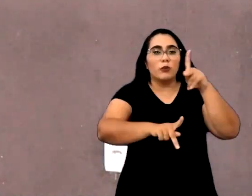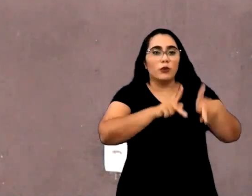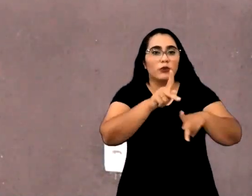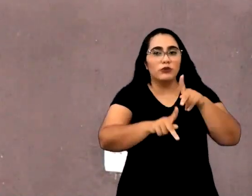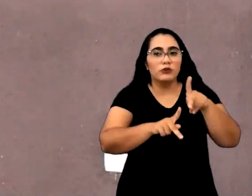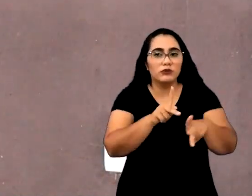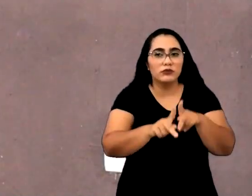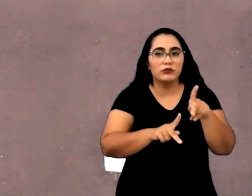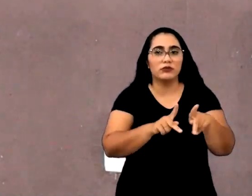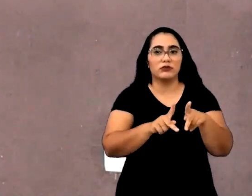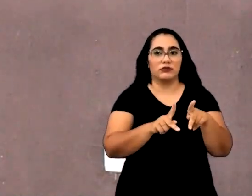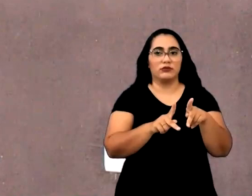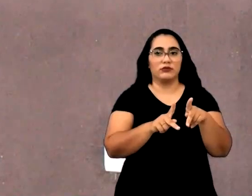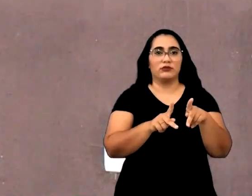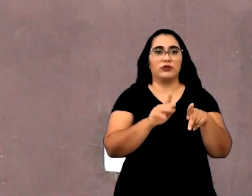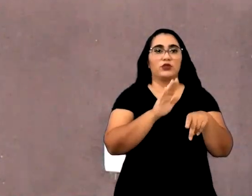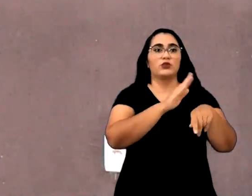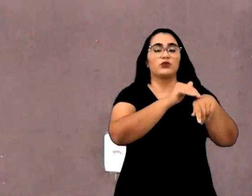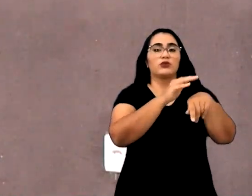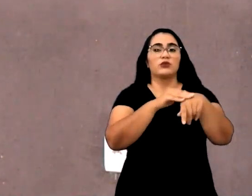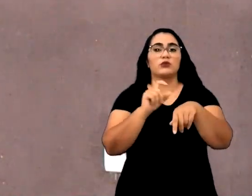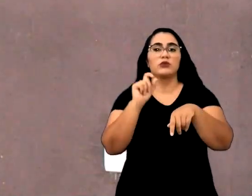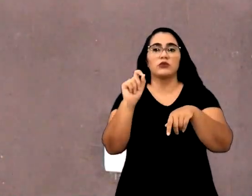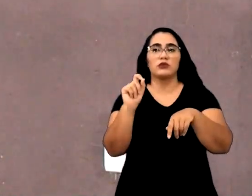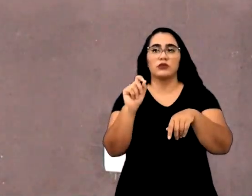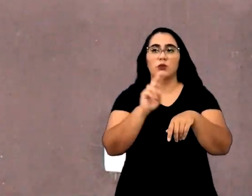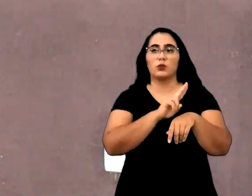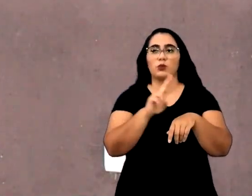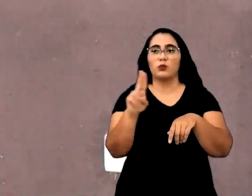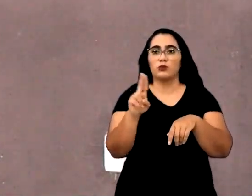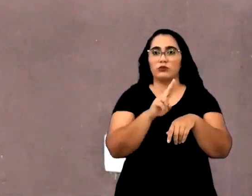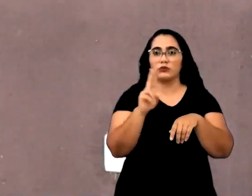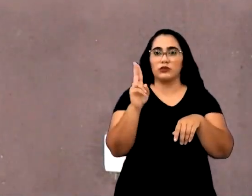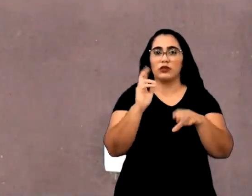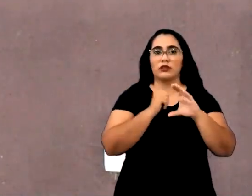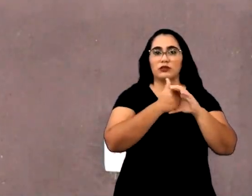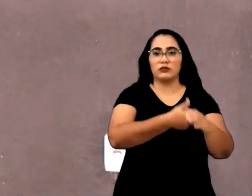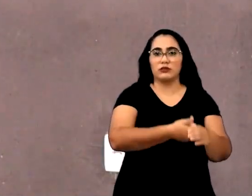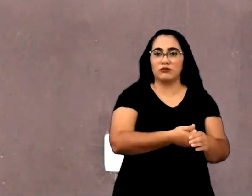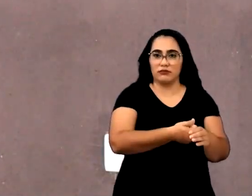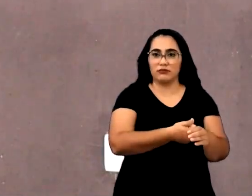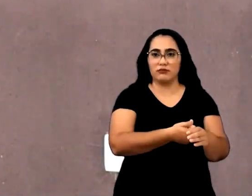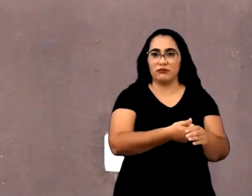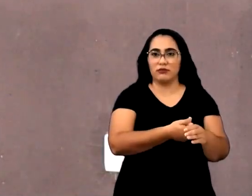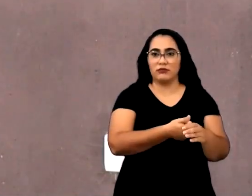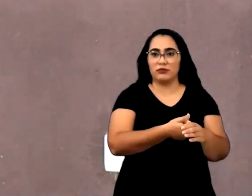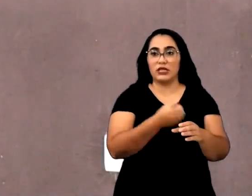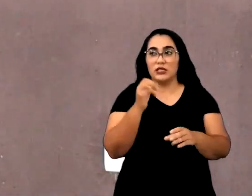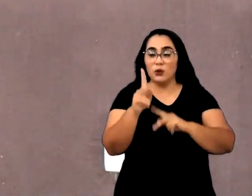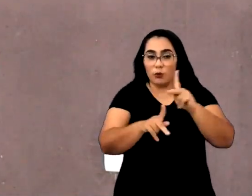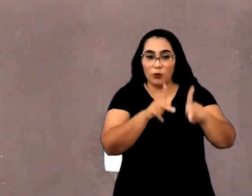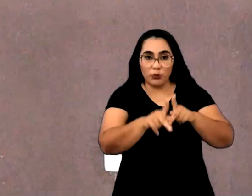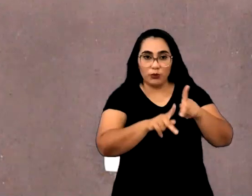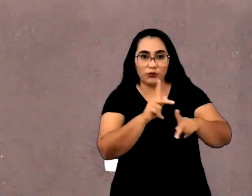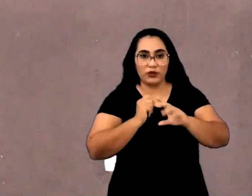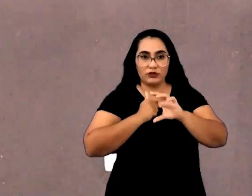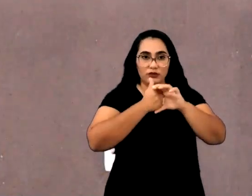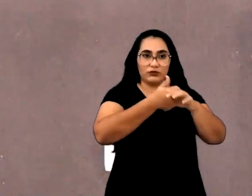se chama pelo meu nome. Primeiro ponto aqui ele fala, se o meu povo.